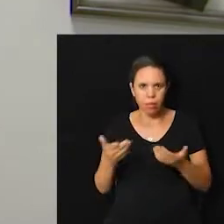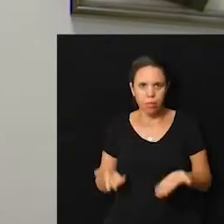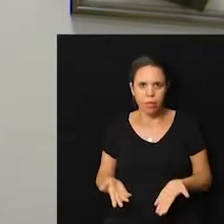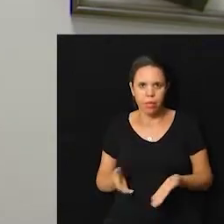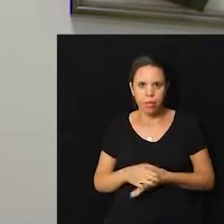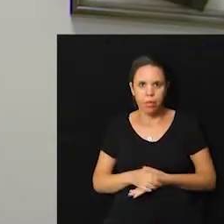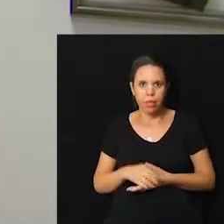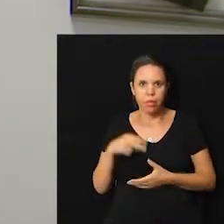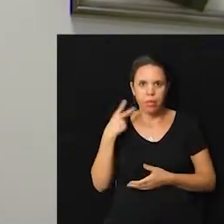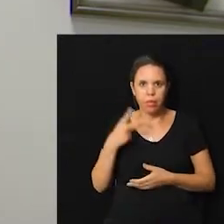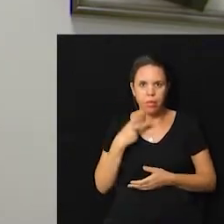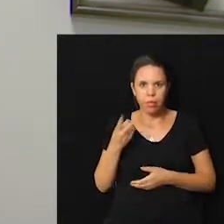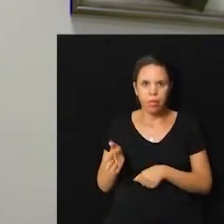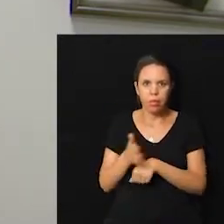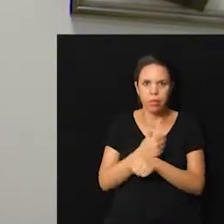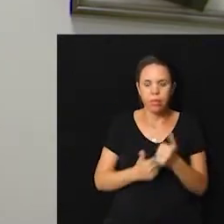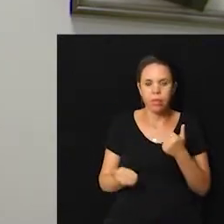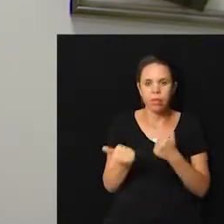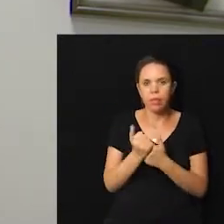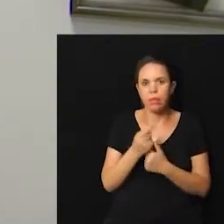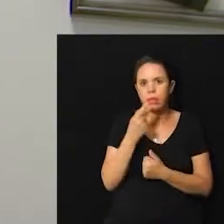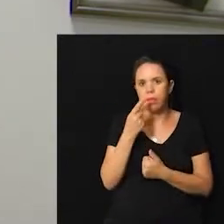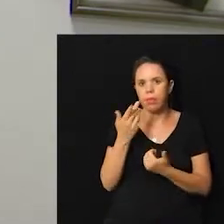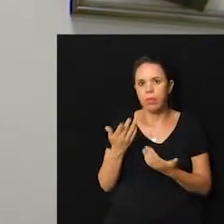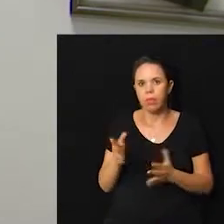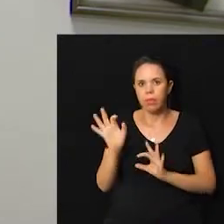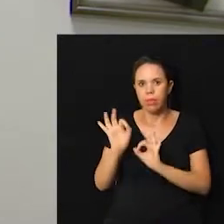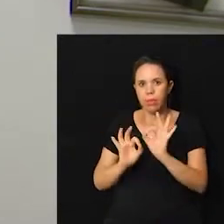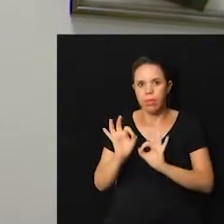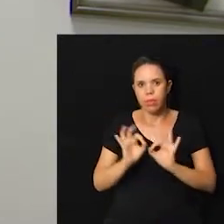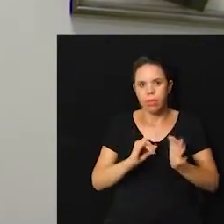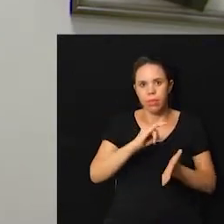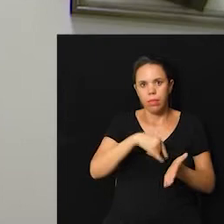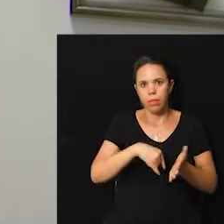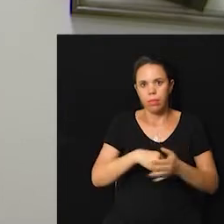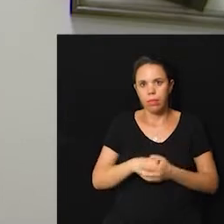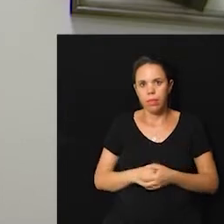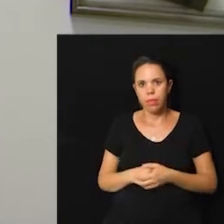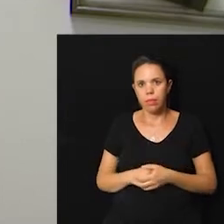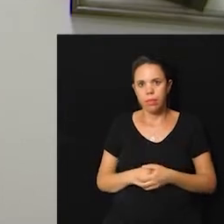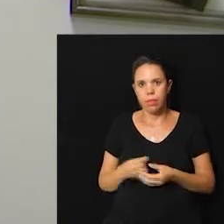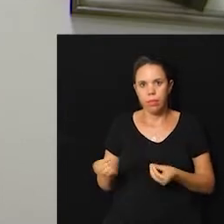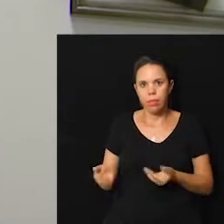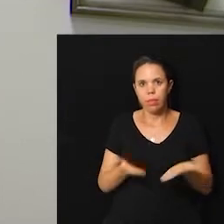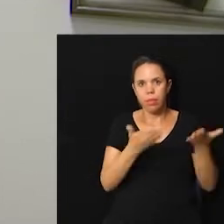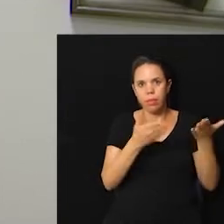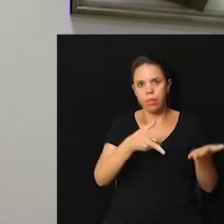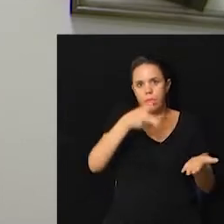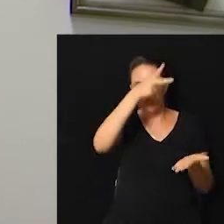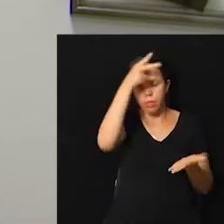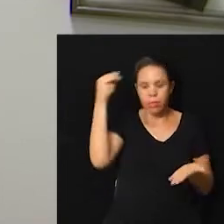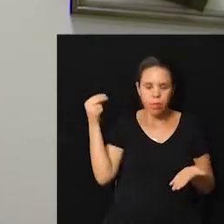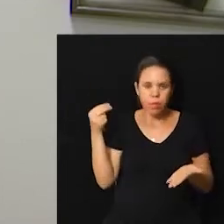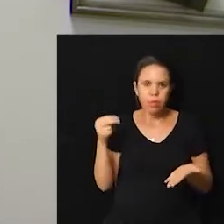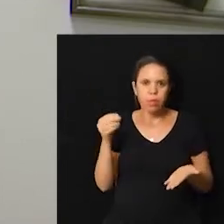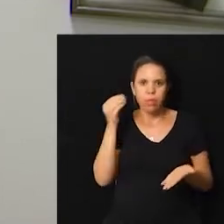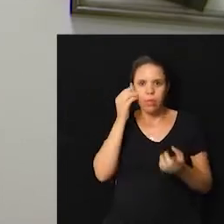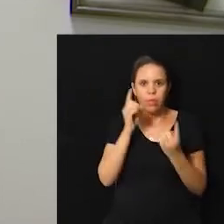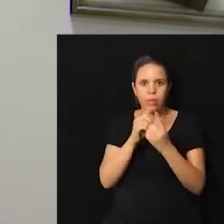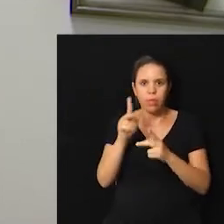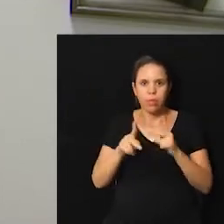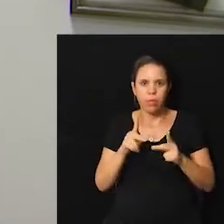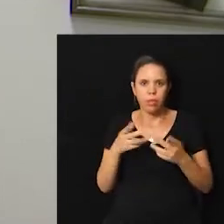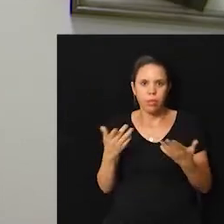fazendo, como os vereadores que me antecederam na fala. Nós estamos elaborando um documento para levar para o prefeito, para atender